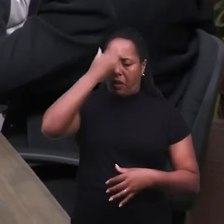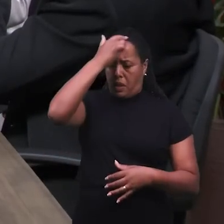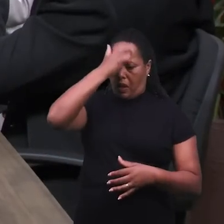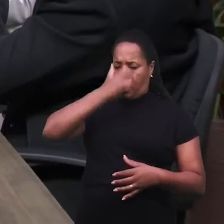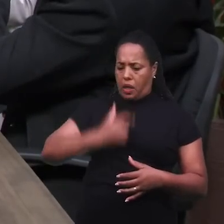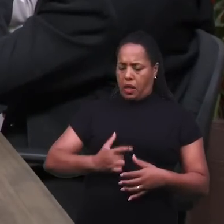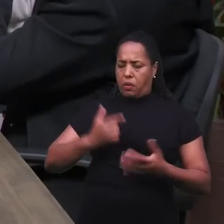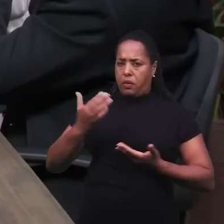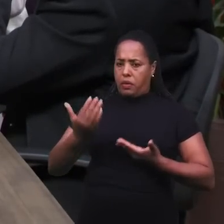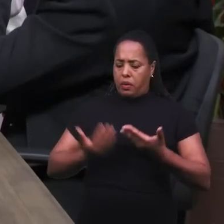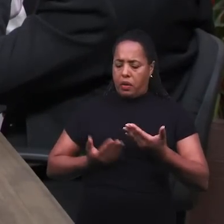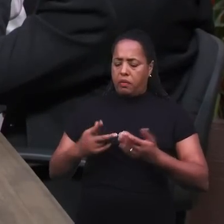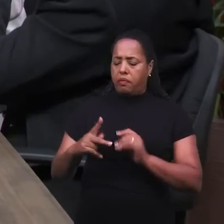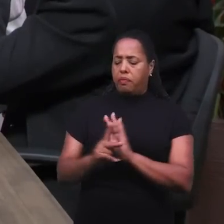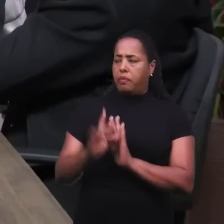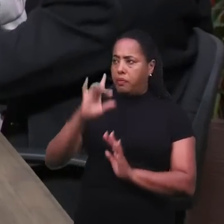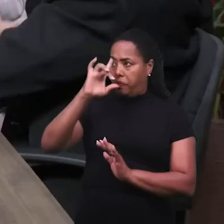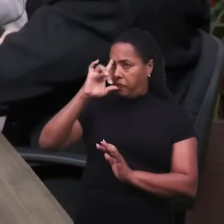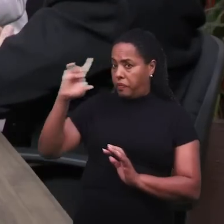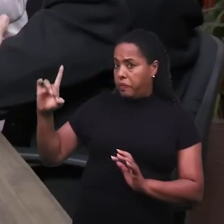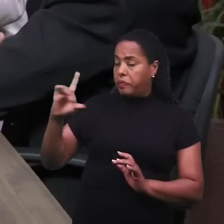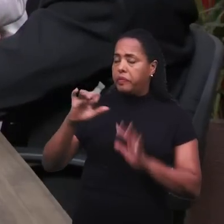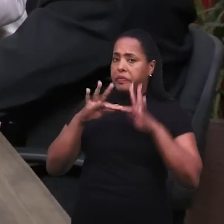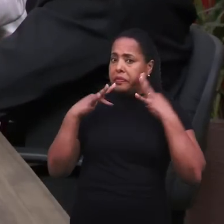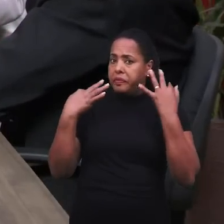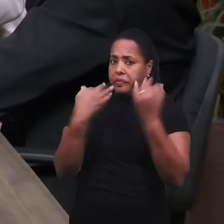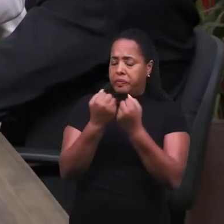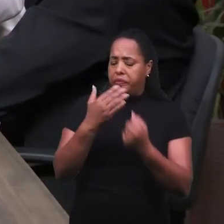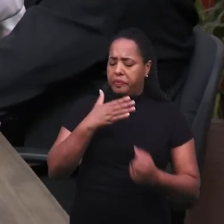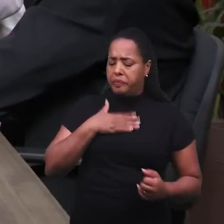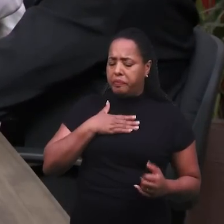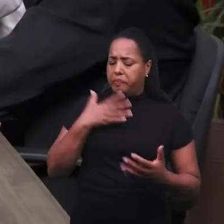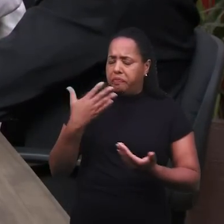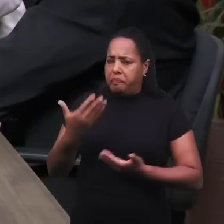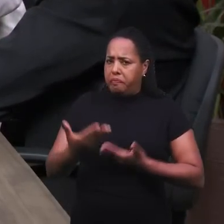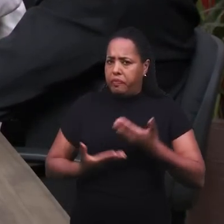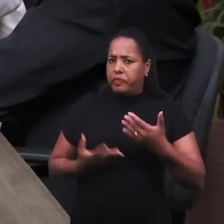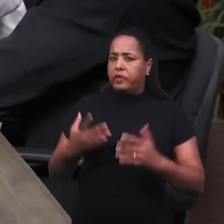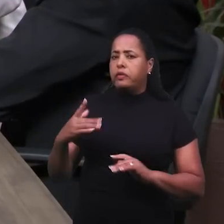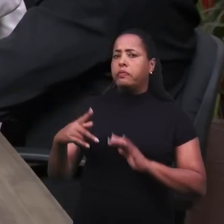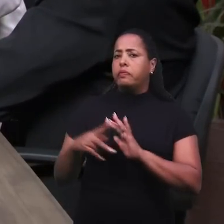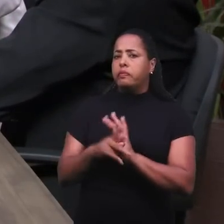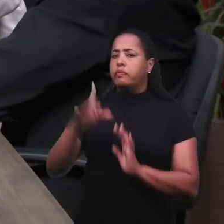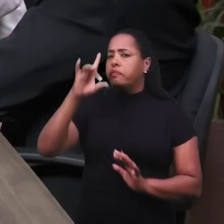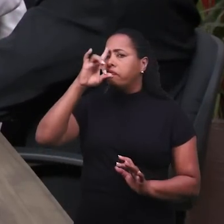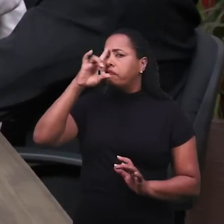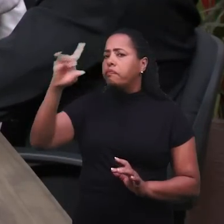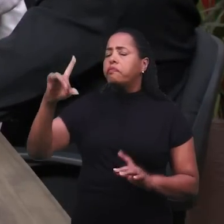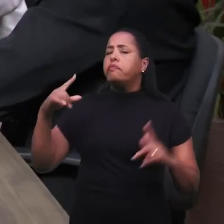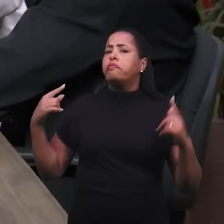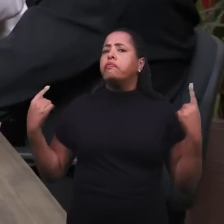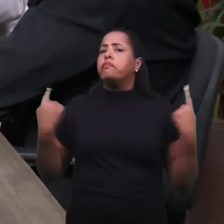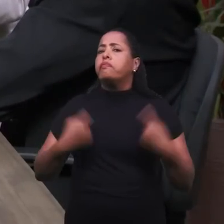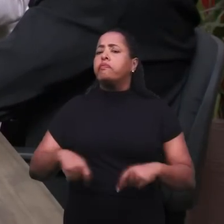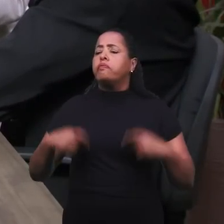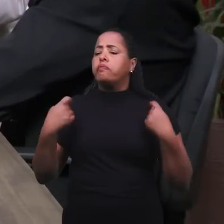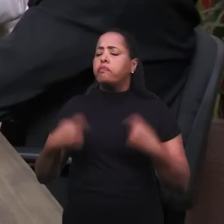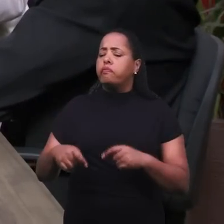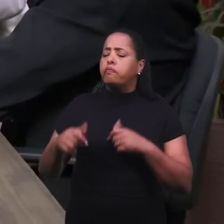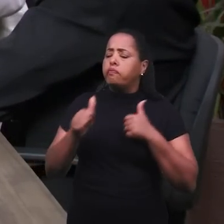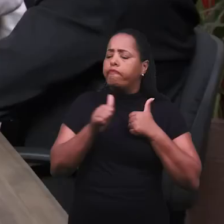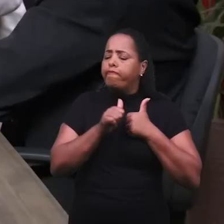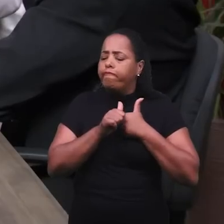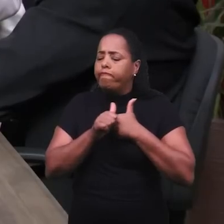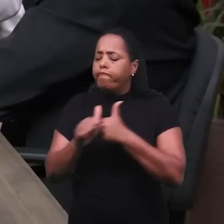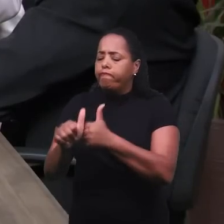servo de Deus, a minha família, como uma família de servos, devo acompanhar os meus filhos na